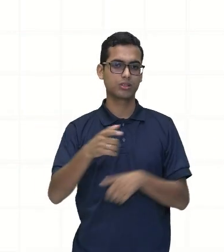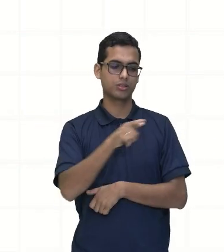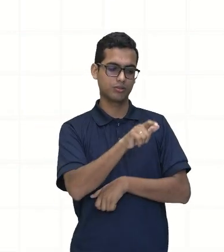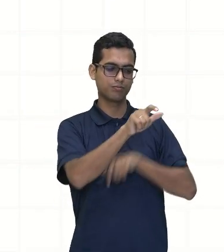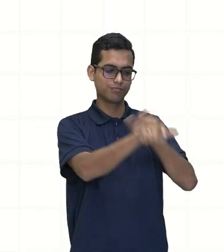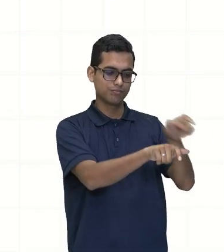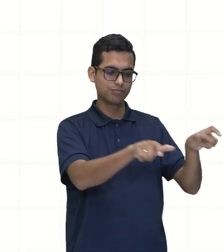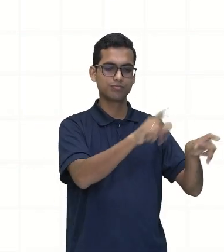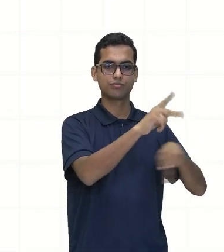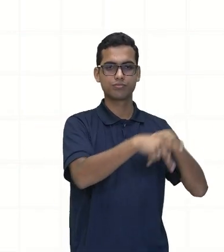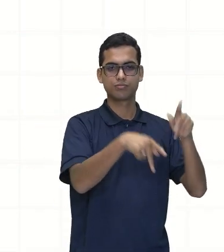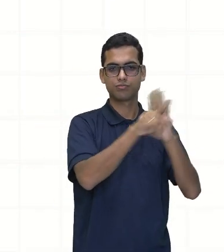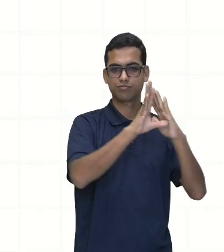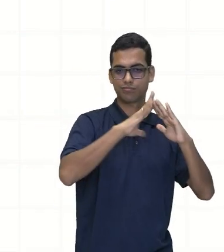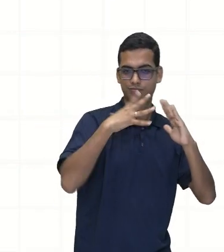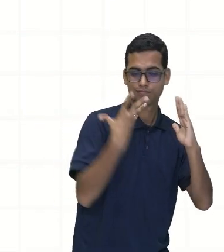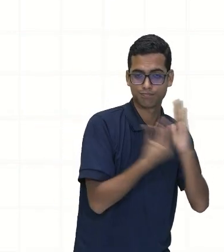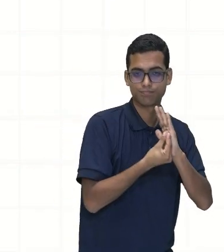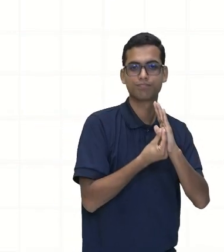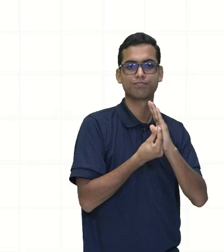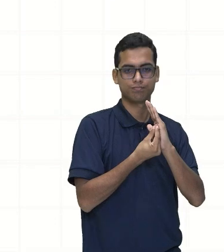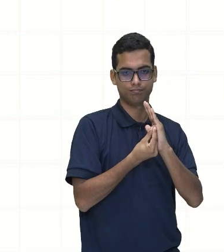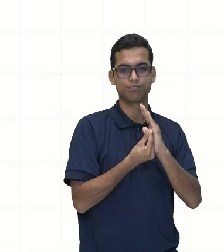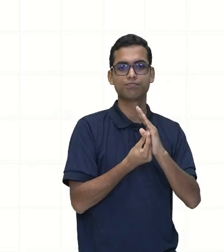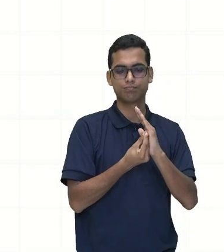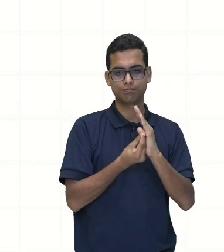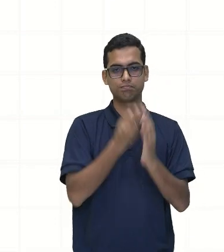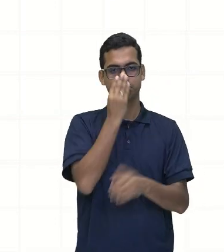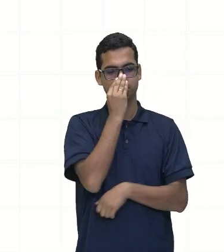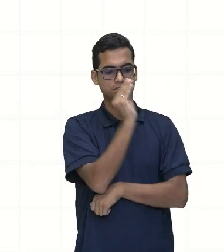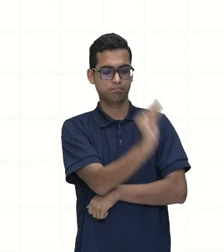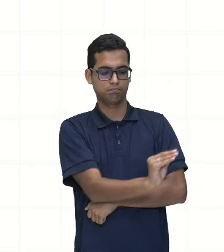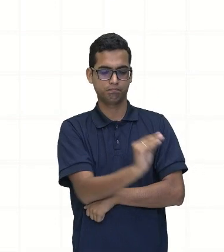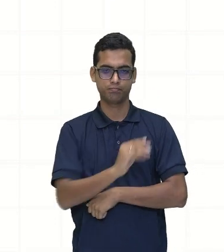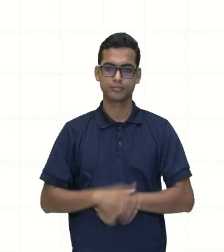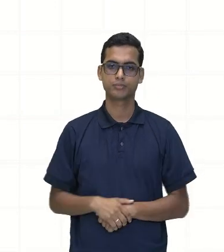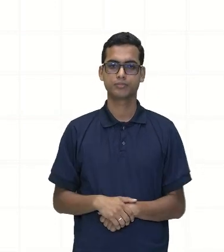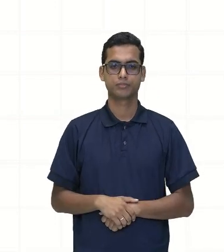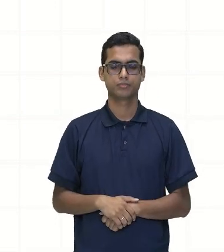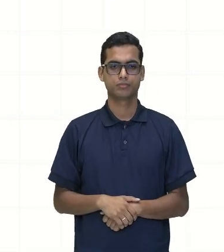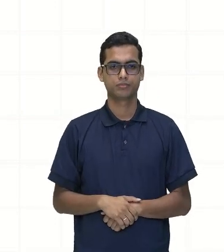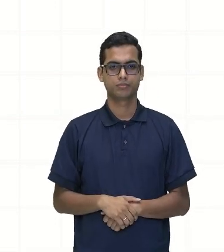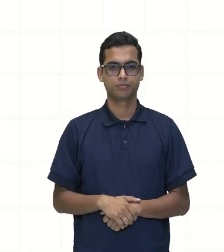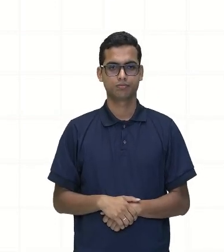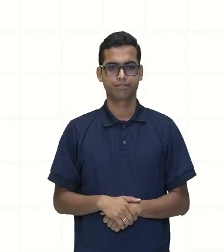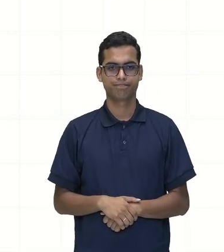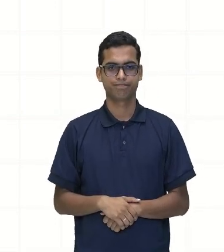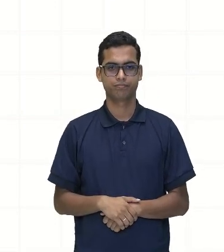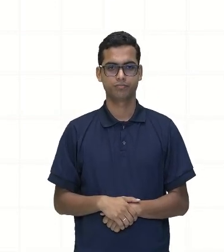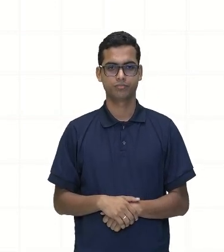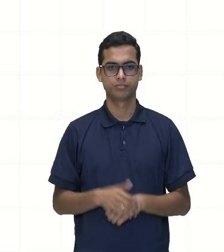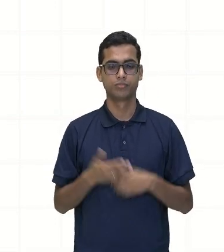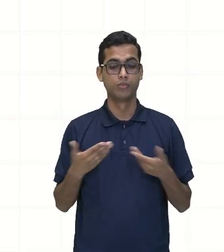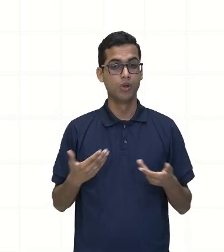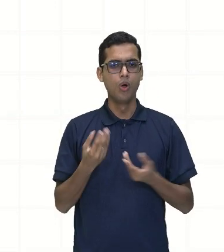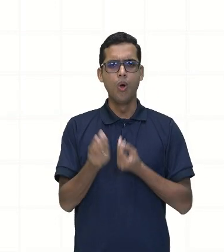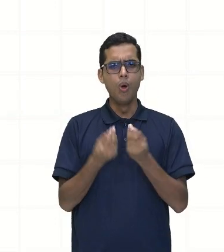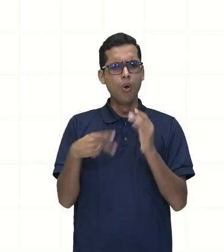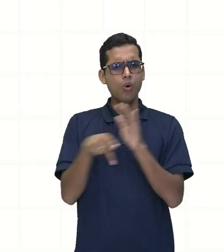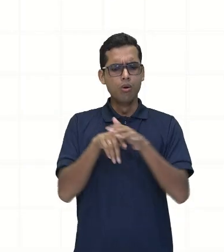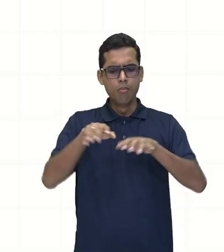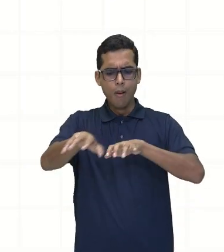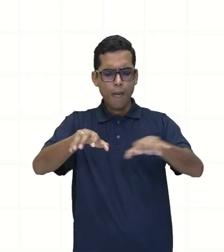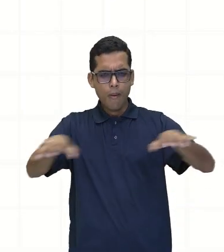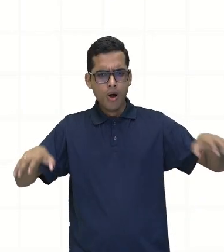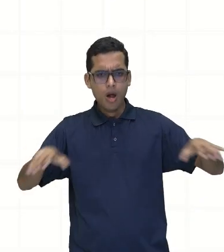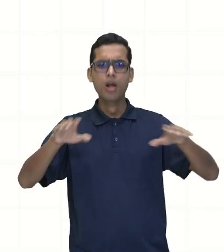fora. No gráfico, aí nós observamos a distribuição das localidades quilombolas por